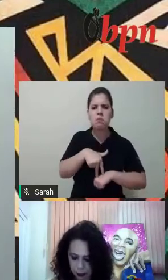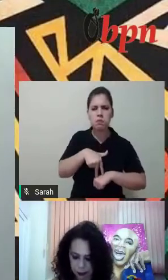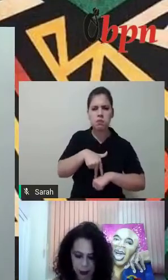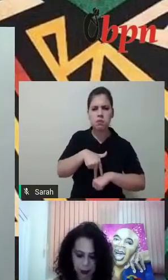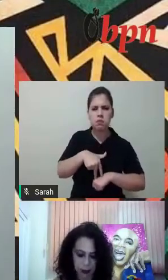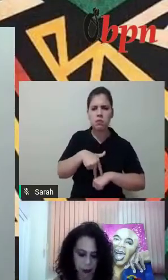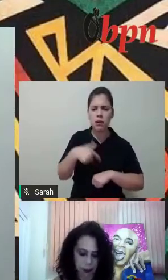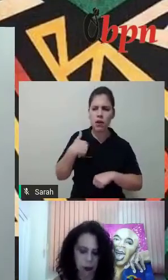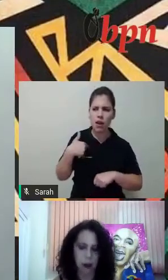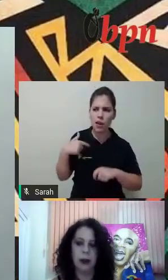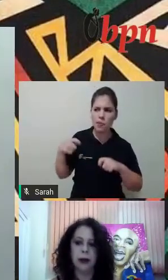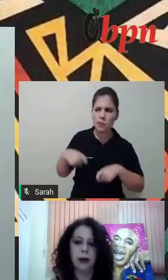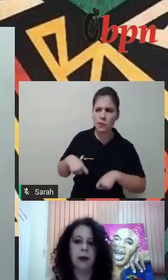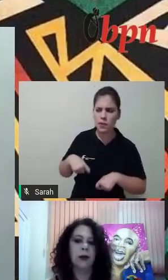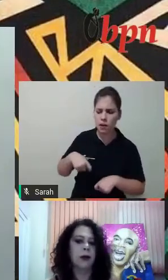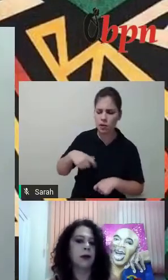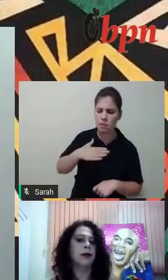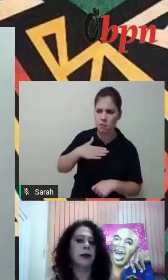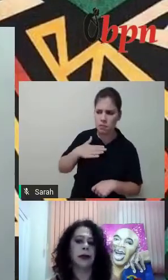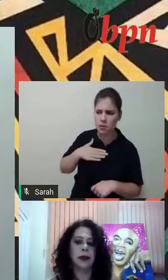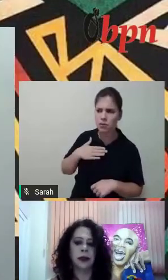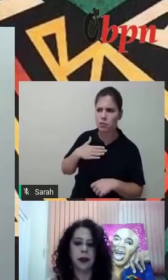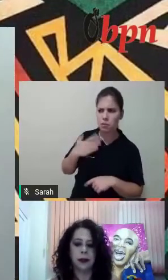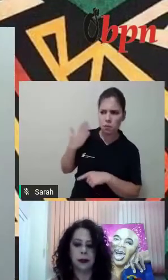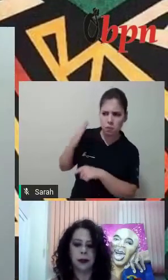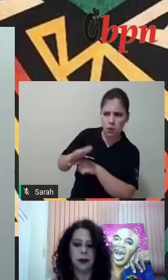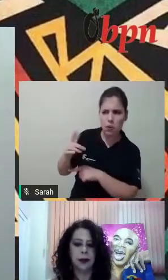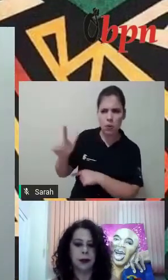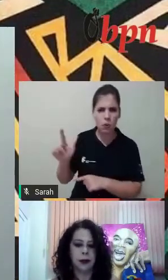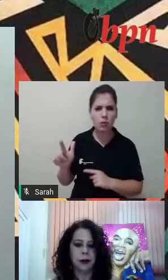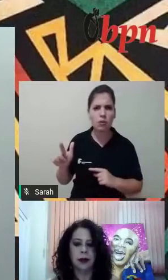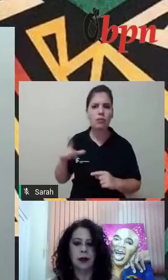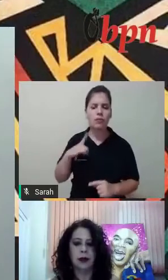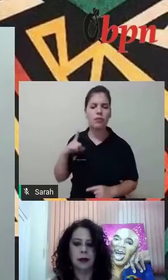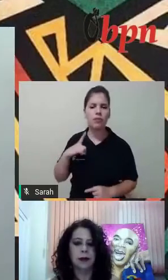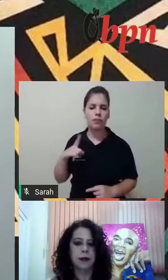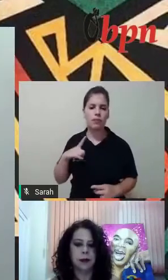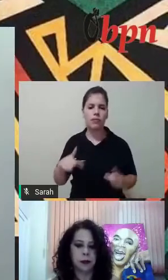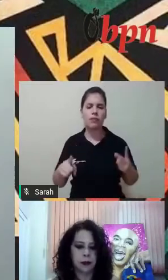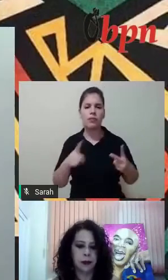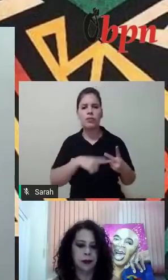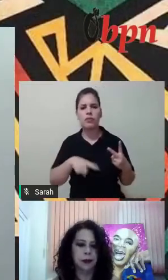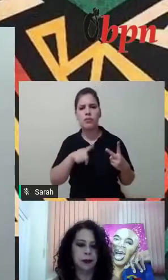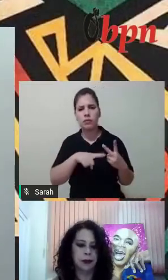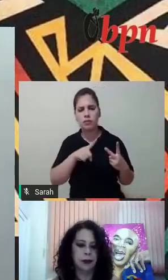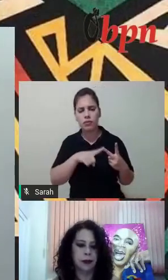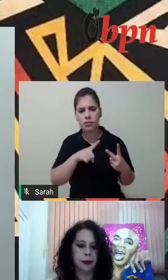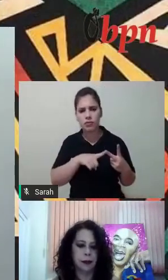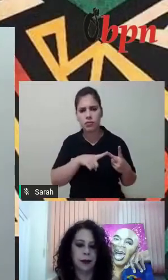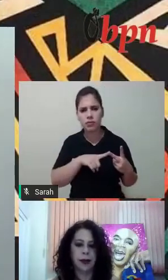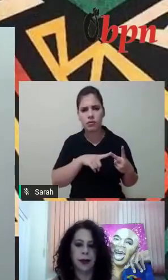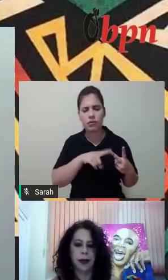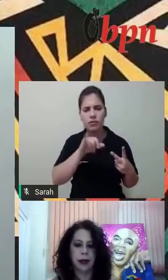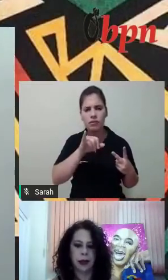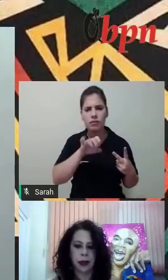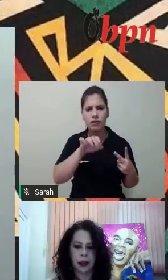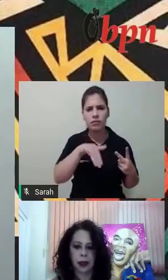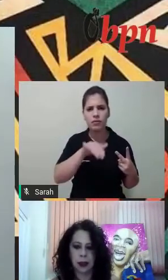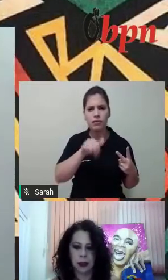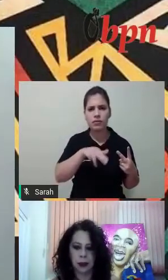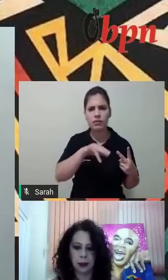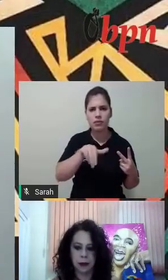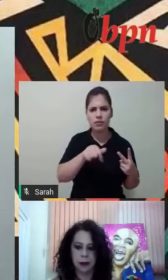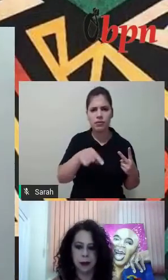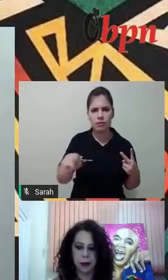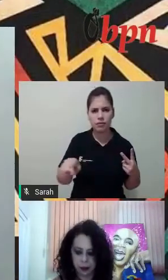e para o outro. E o segundo espelho é justamente o espelho de Iemanjá, né? Aquela que acolhe, aquela que